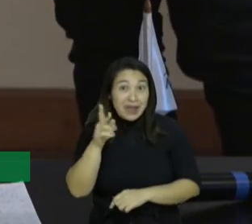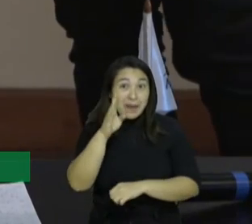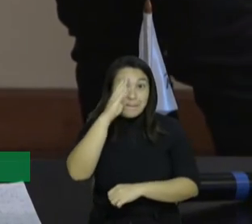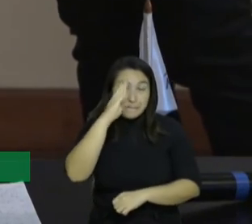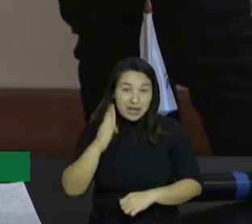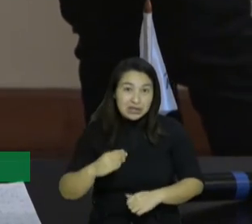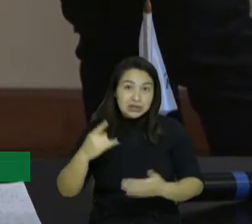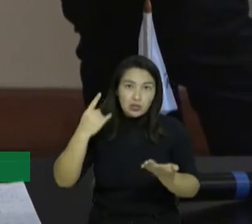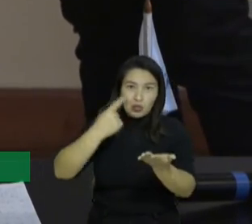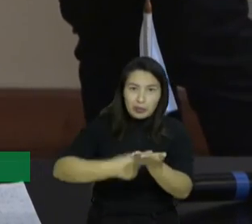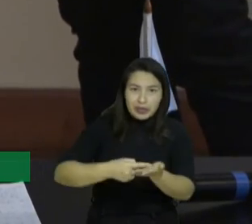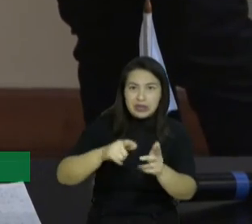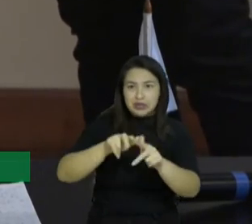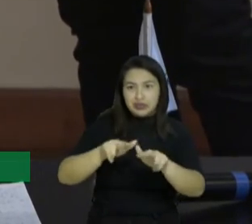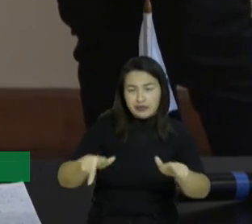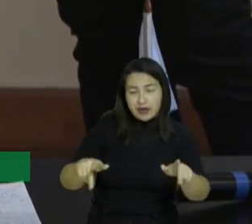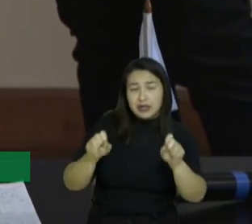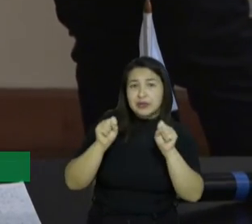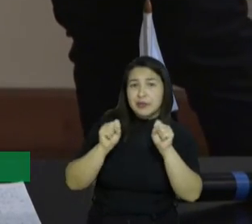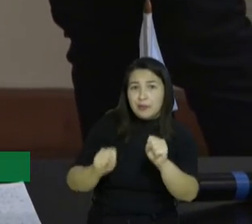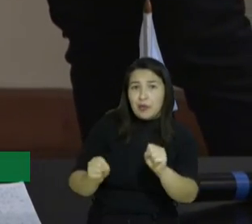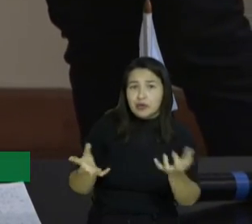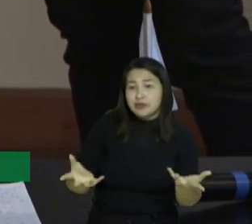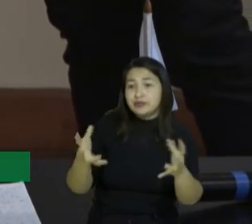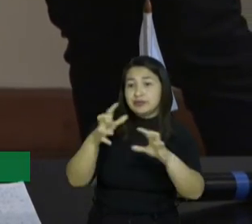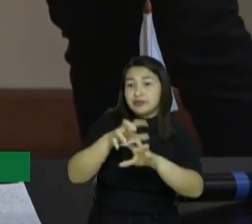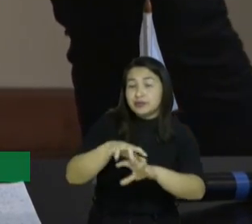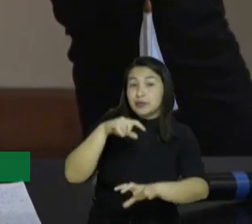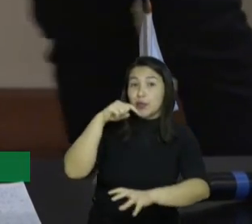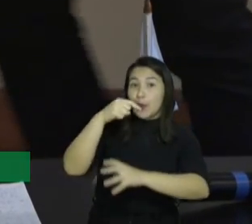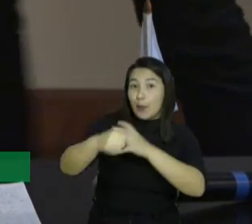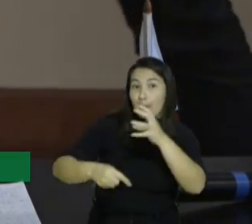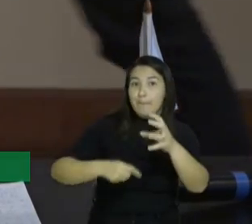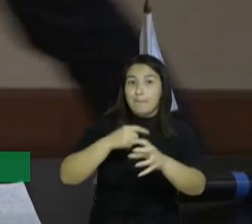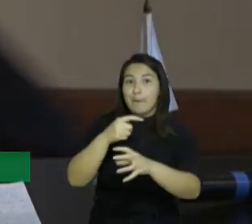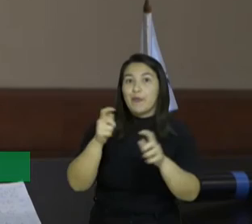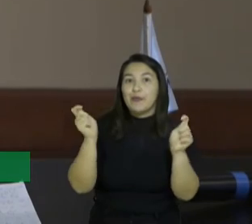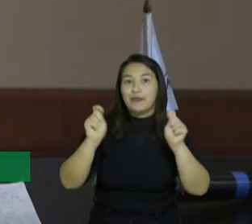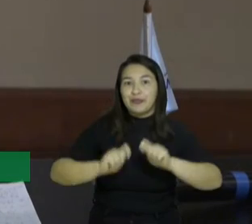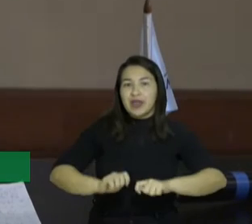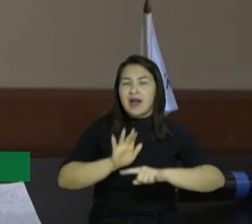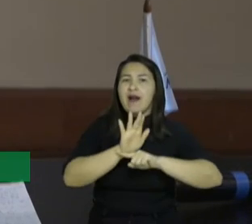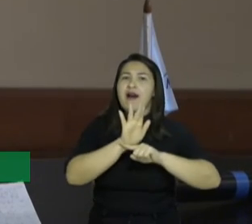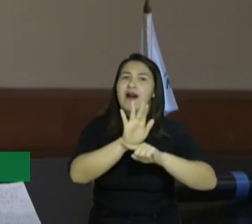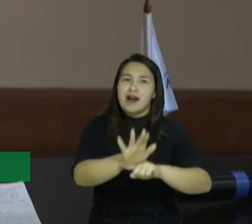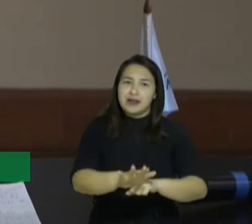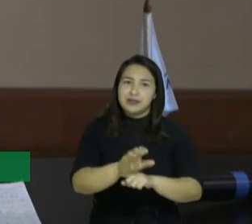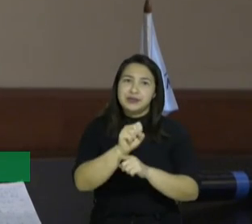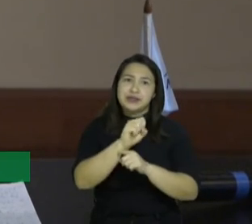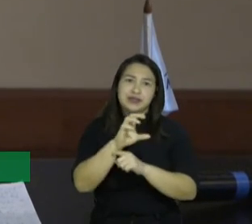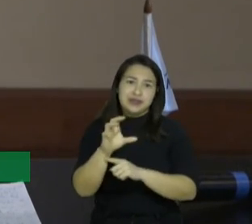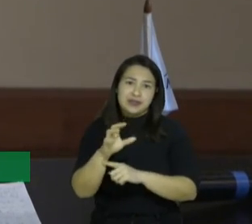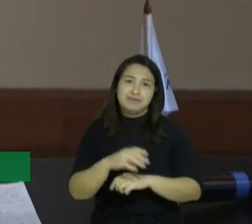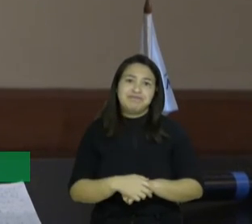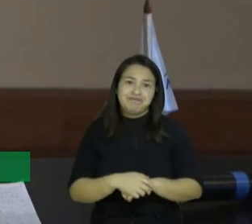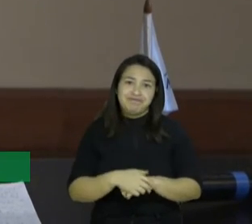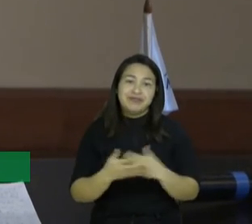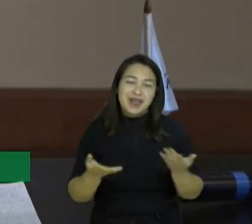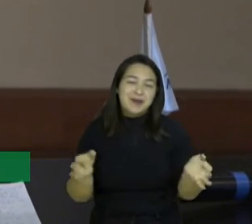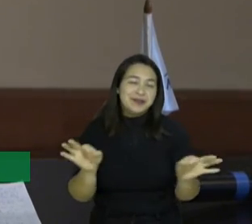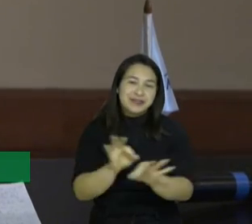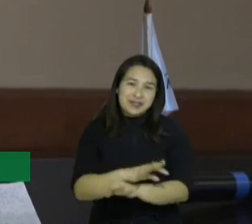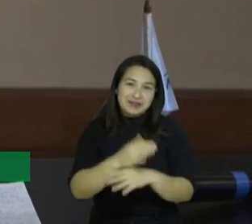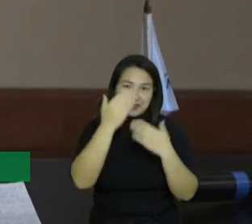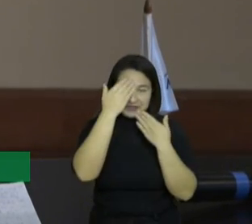efeito Dom dominó estaria muito mais integrado ao mundo o que beneficiaria substancialmente Santa Catarina e aqui eu encerro